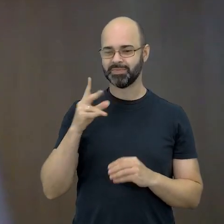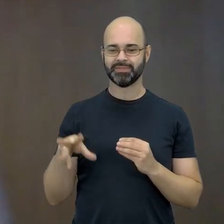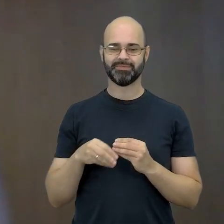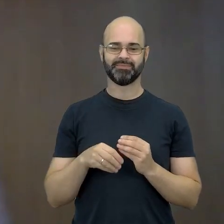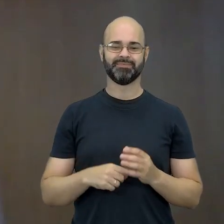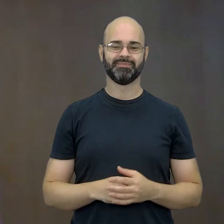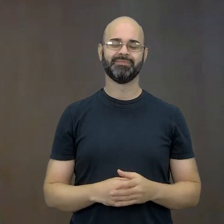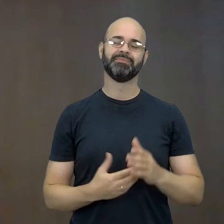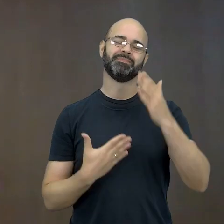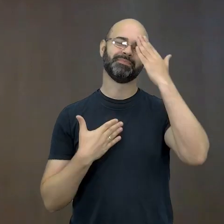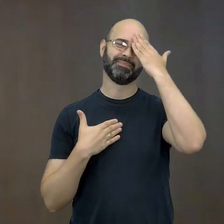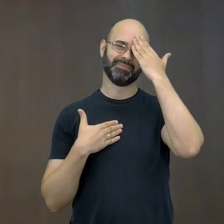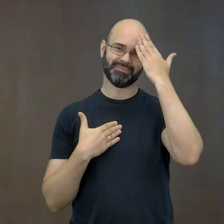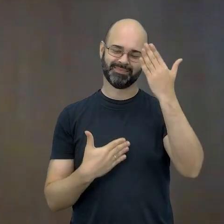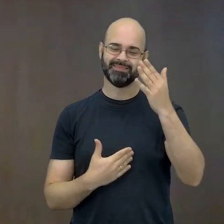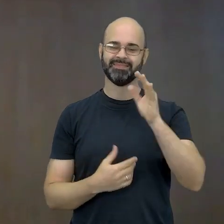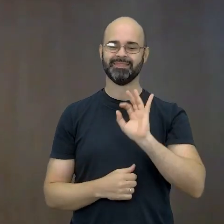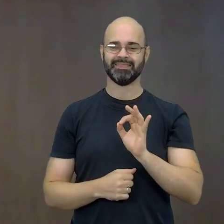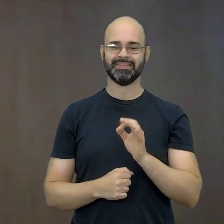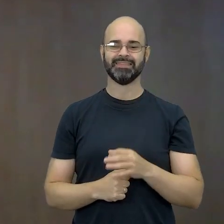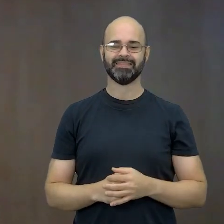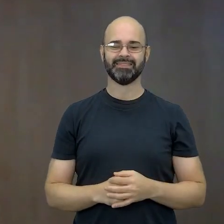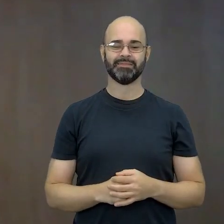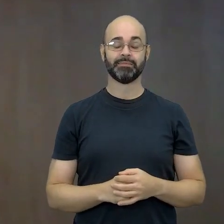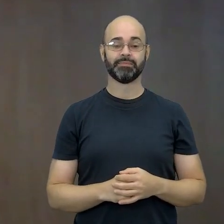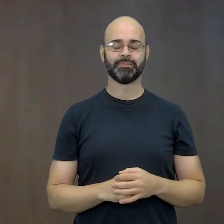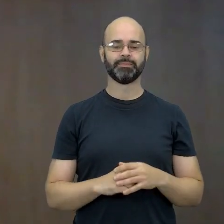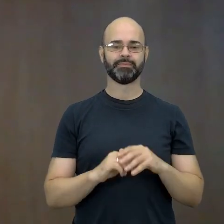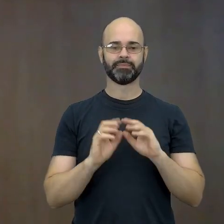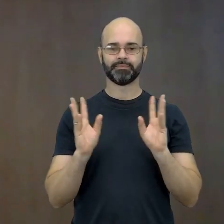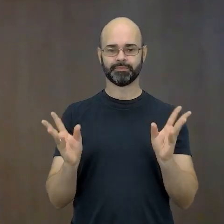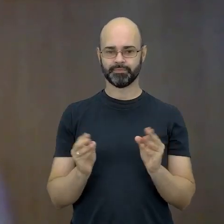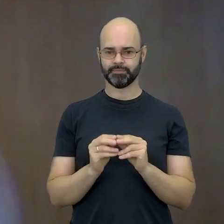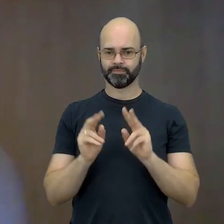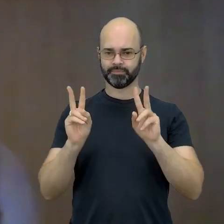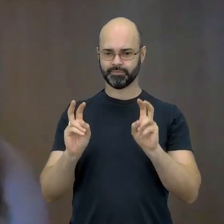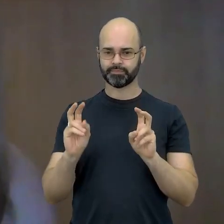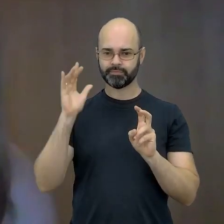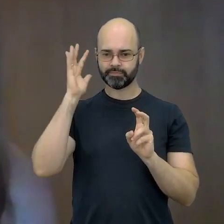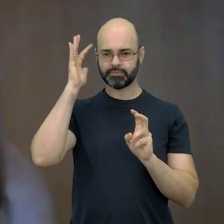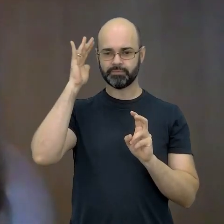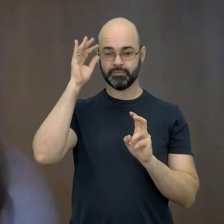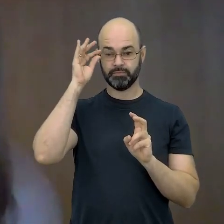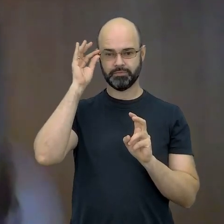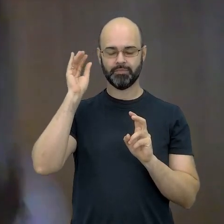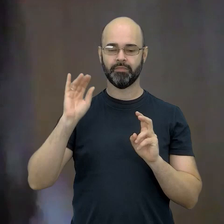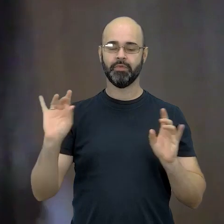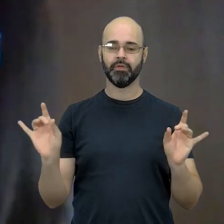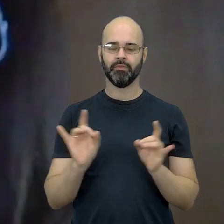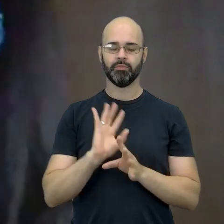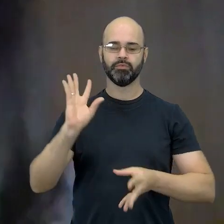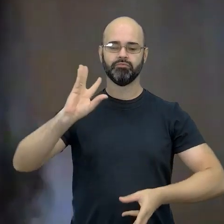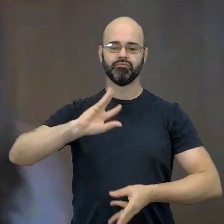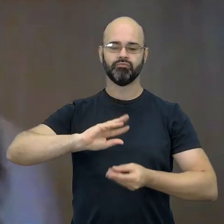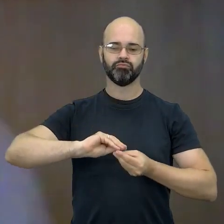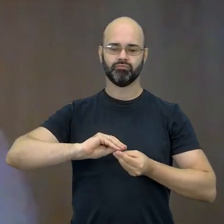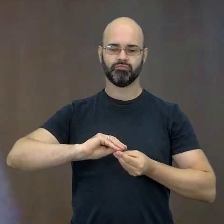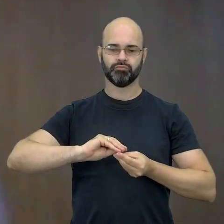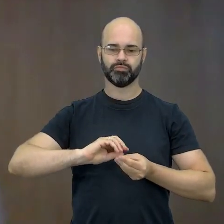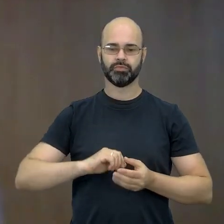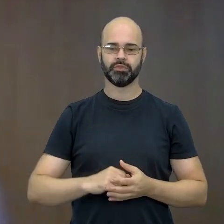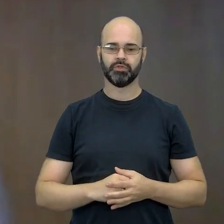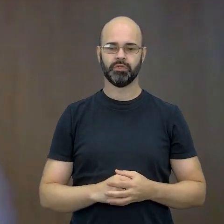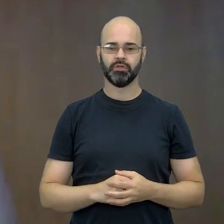Então, olha, para fechar esse nosso questionamento, para sistematizar, na verdade, né, uma